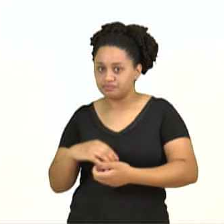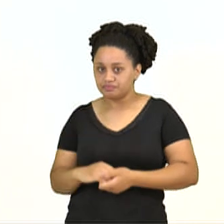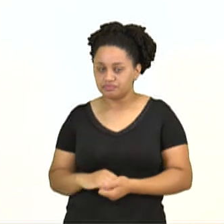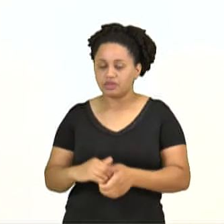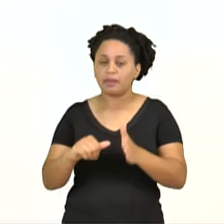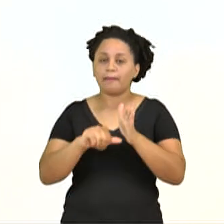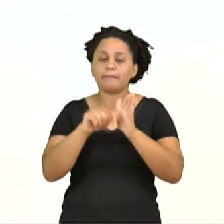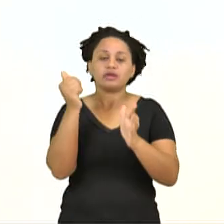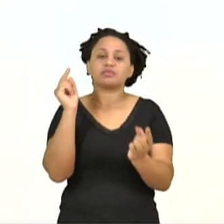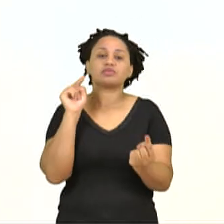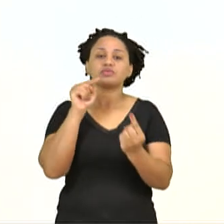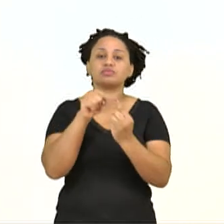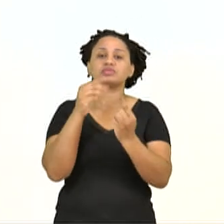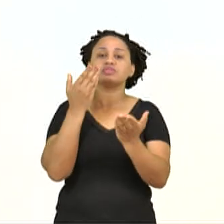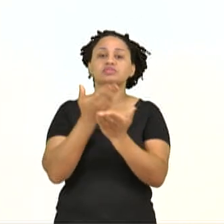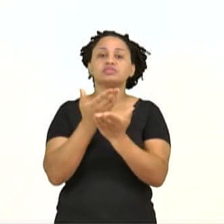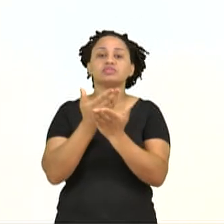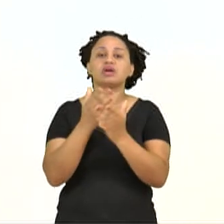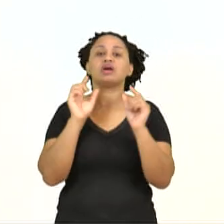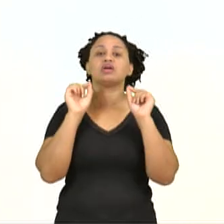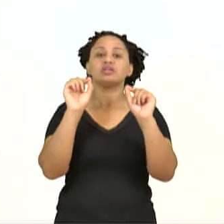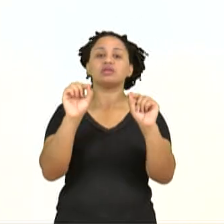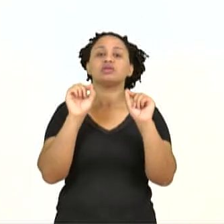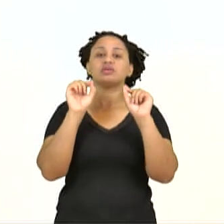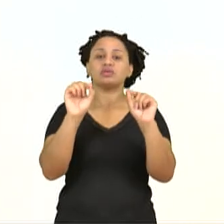Primeiramente, os objetivos.